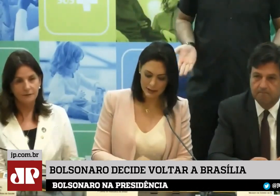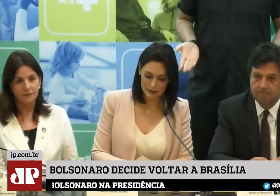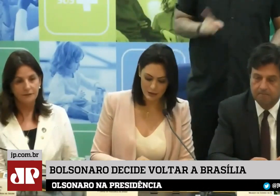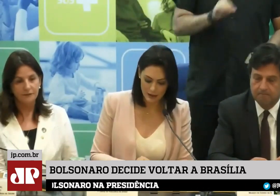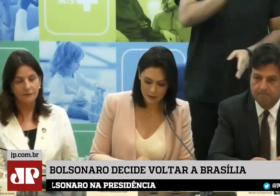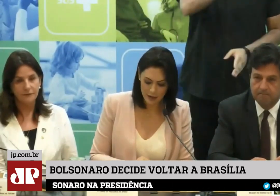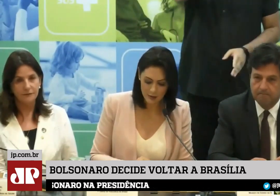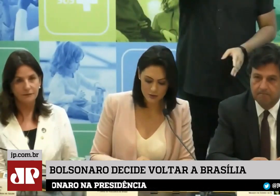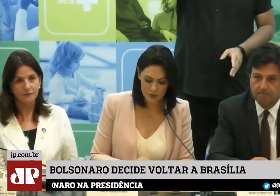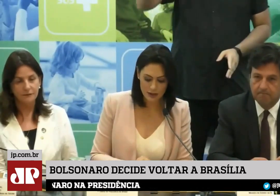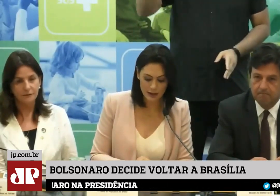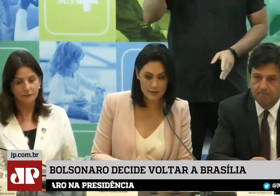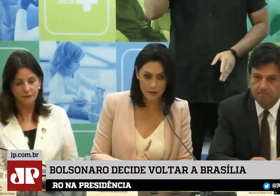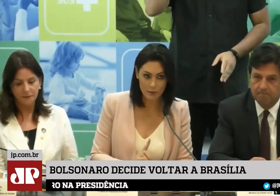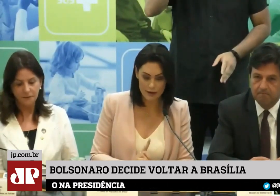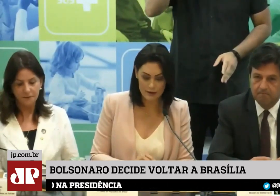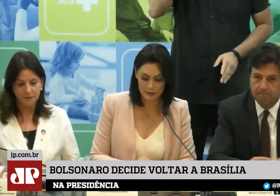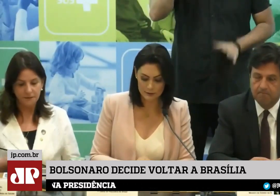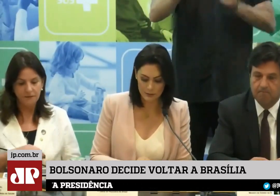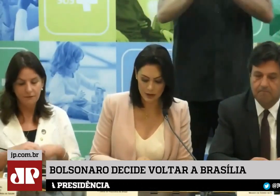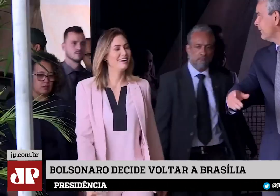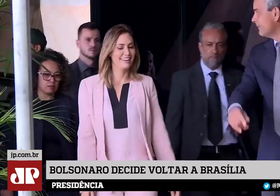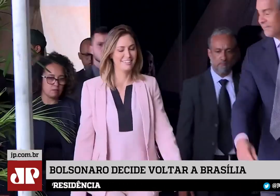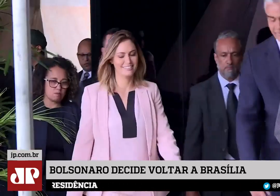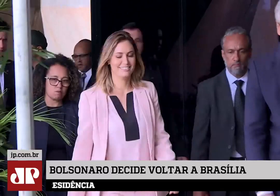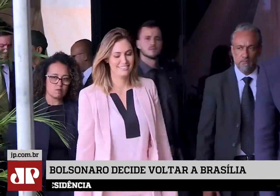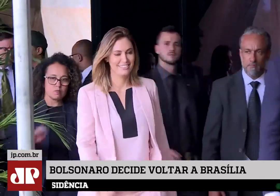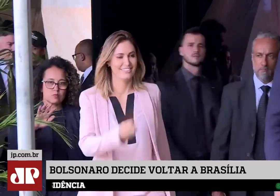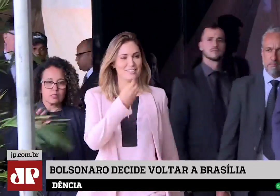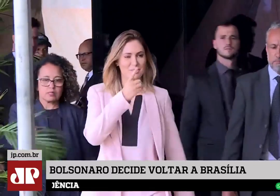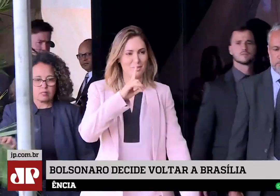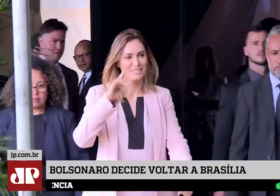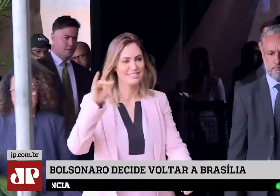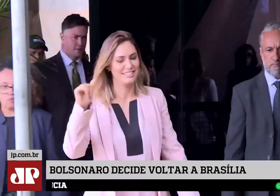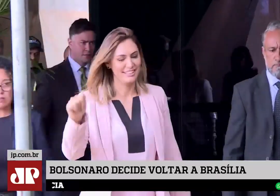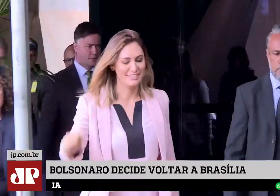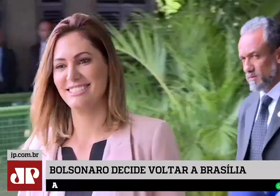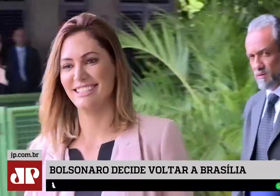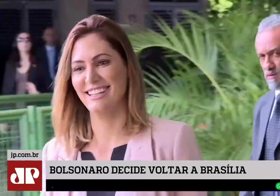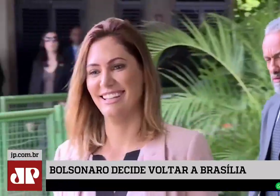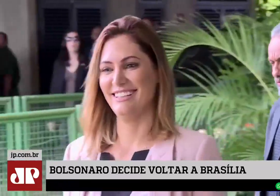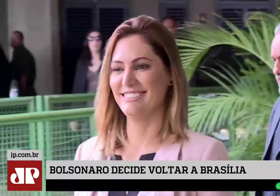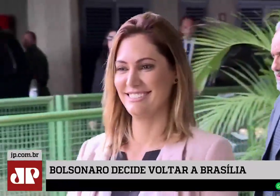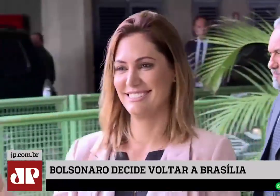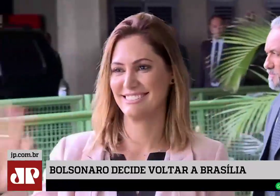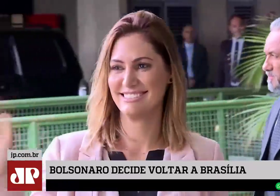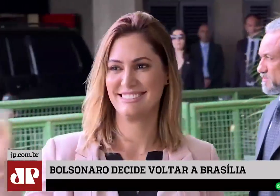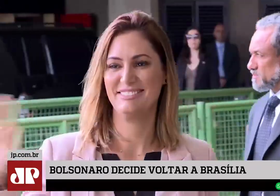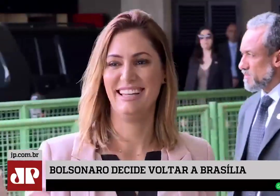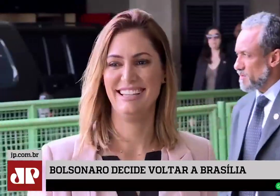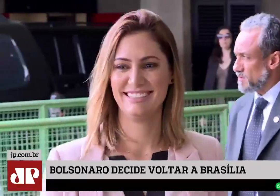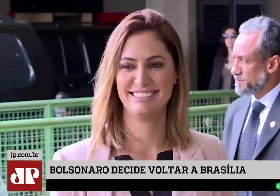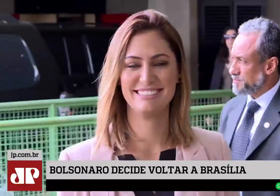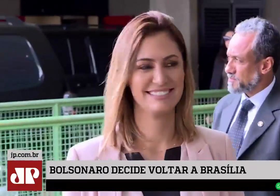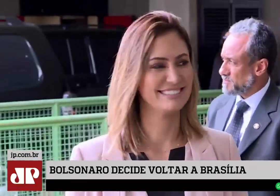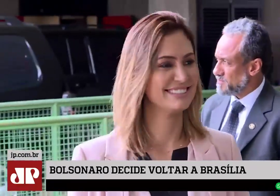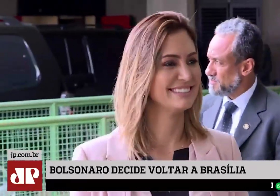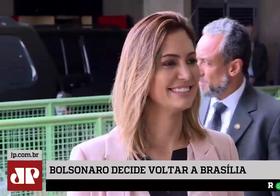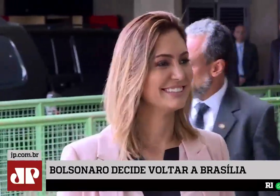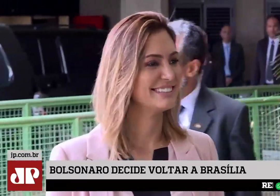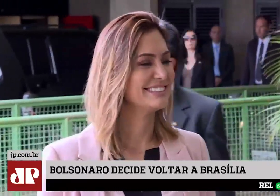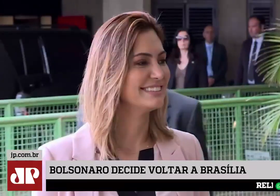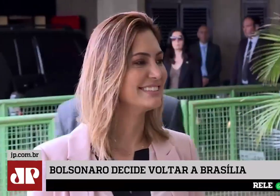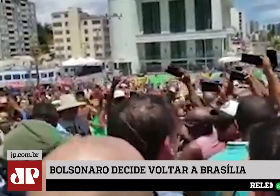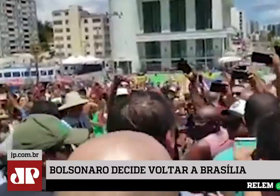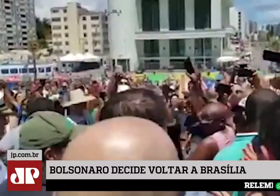será submetida ao procedimento antes da virada. Nem o presidente, nem Michelle deram detalhes e disseram apenas se tratar